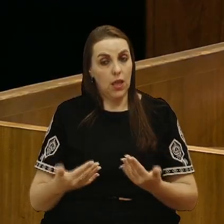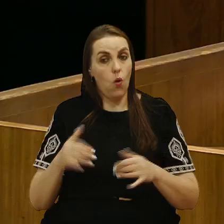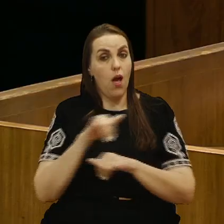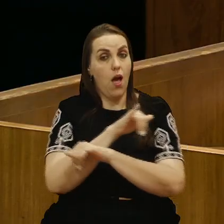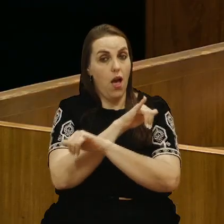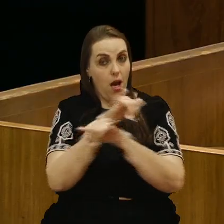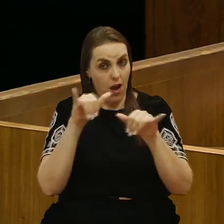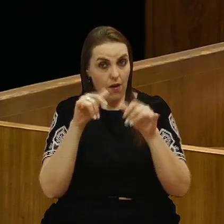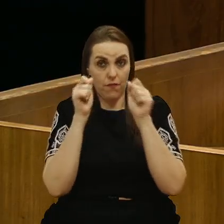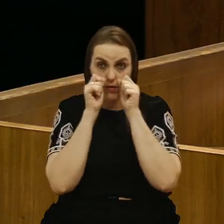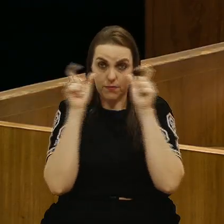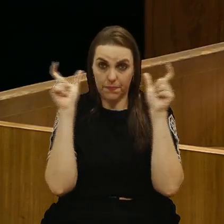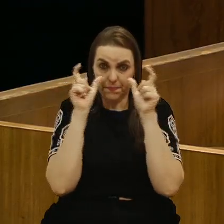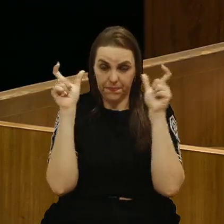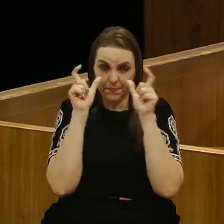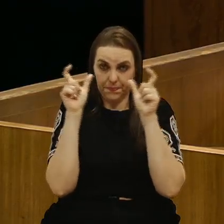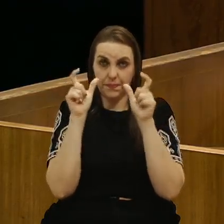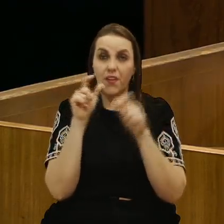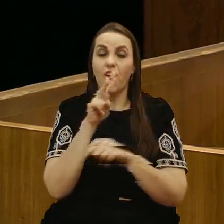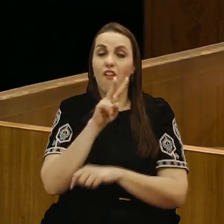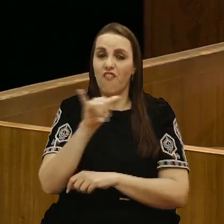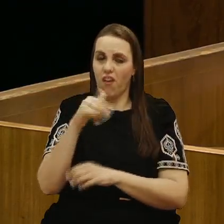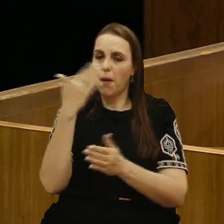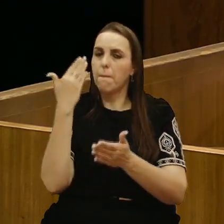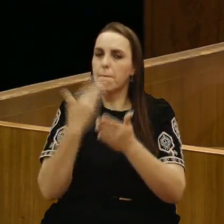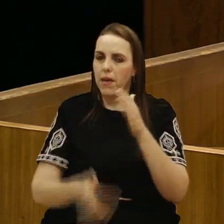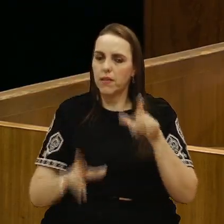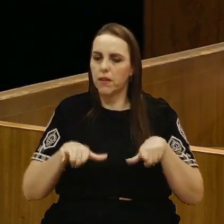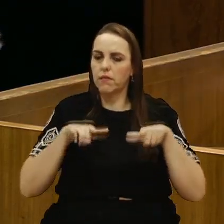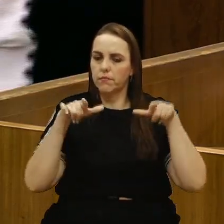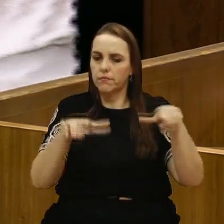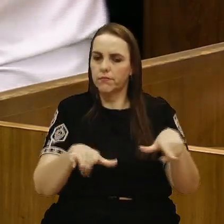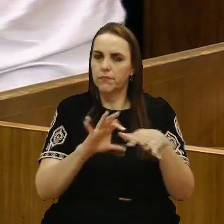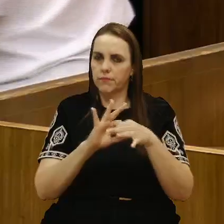alerta. Vão perder o alvará.